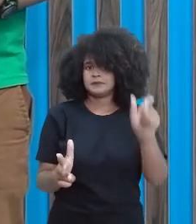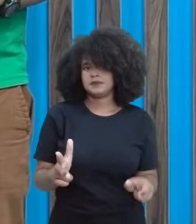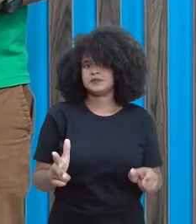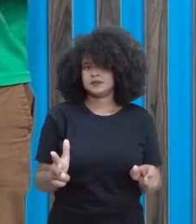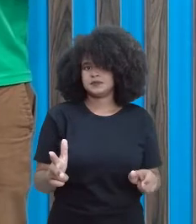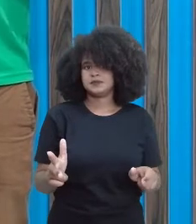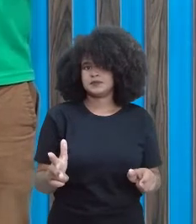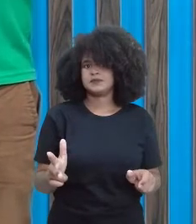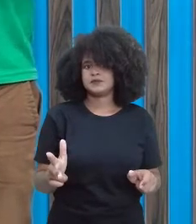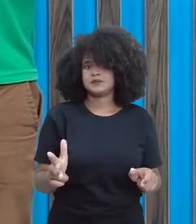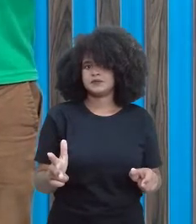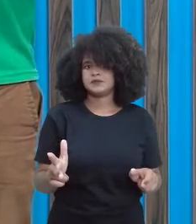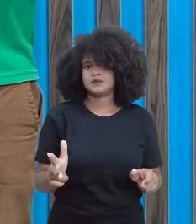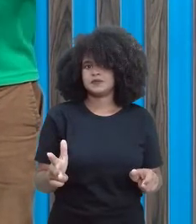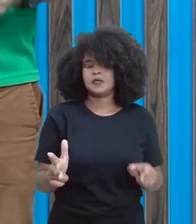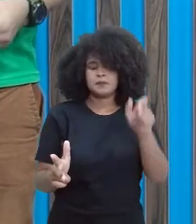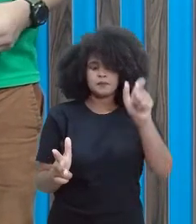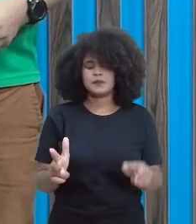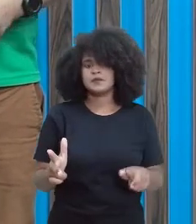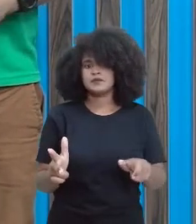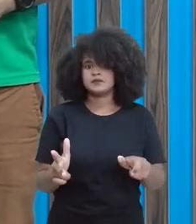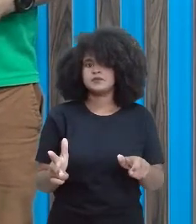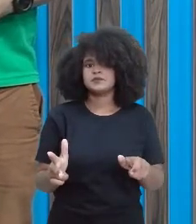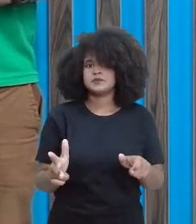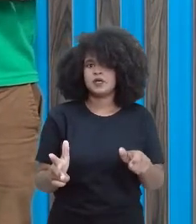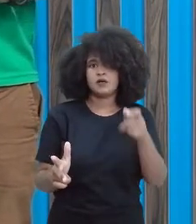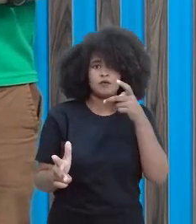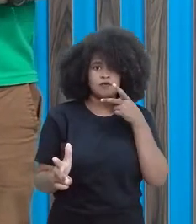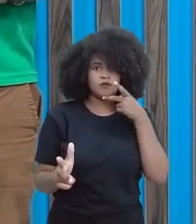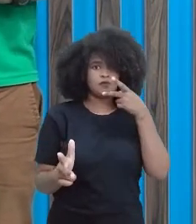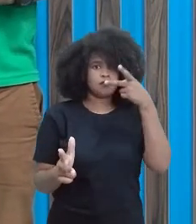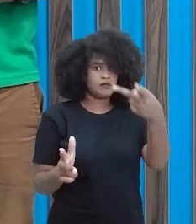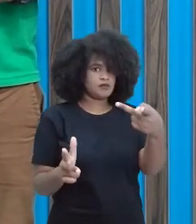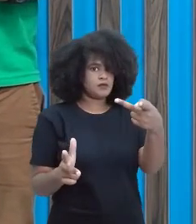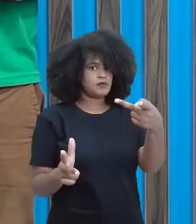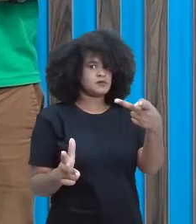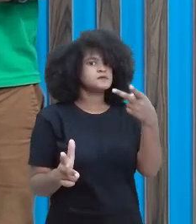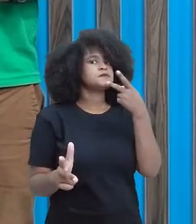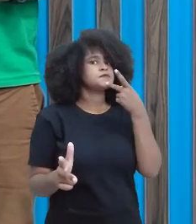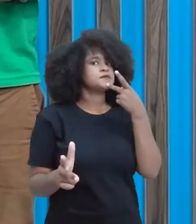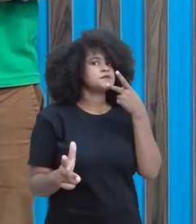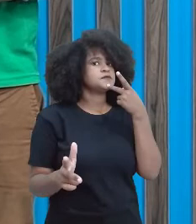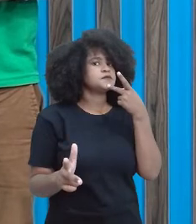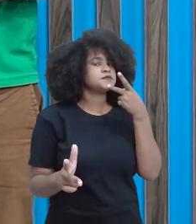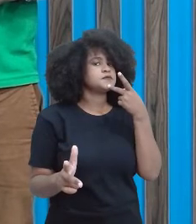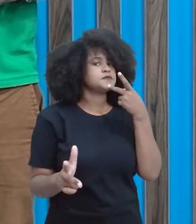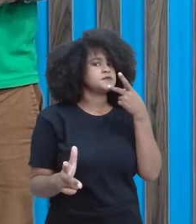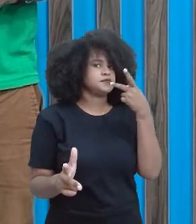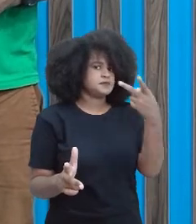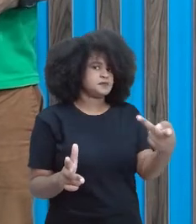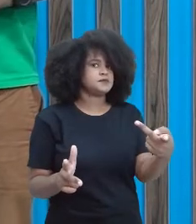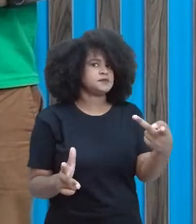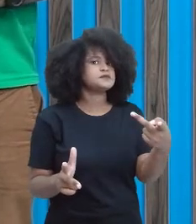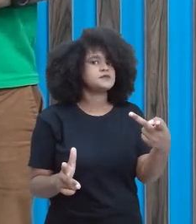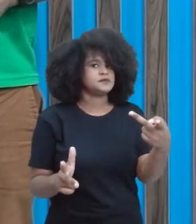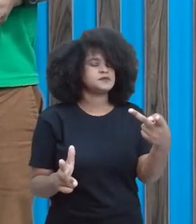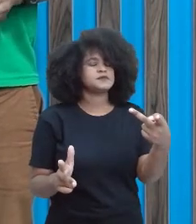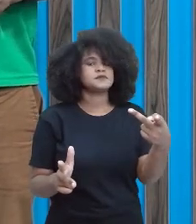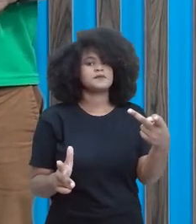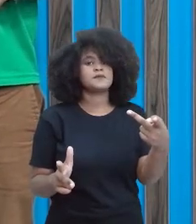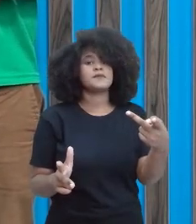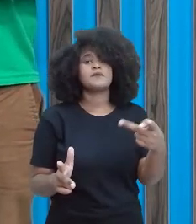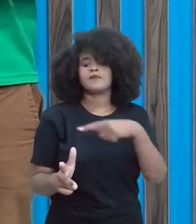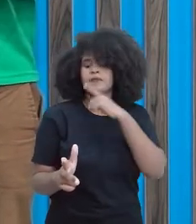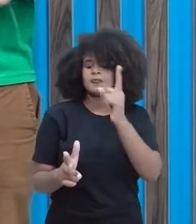né? Ou talk, que é conversar, é quem fala. Então, a primeira pessoa é quem está falando naquele momento. E a